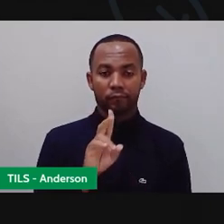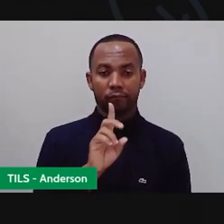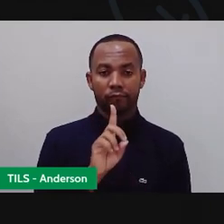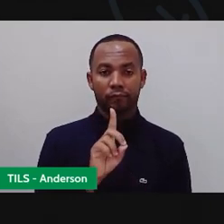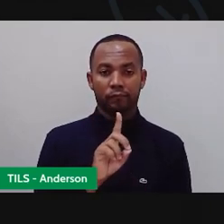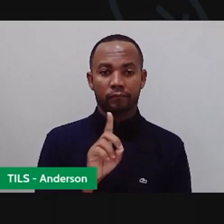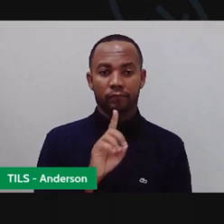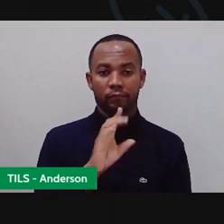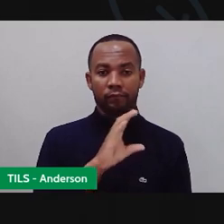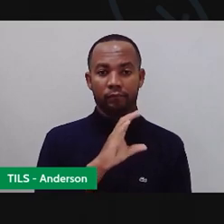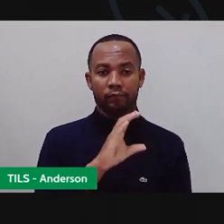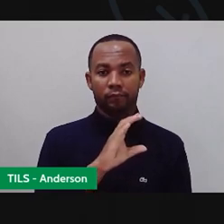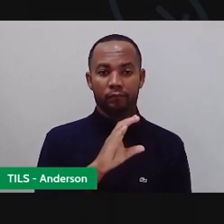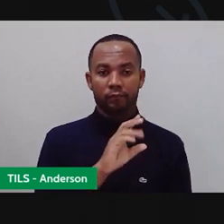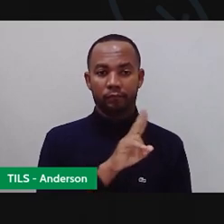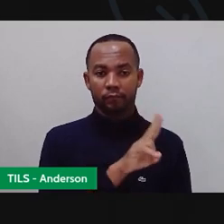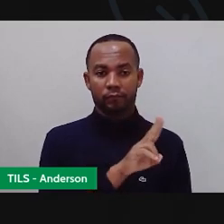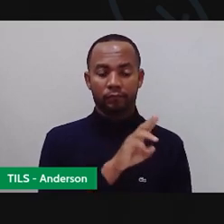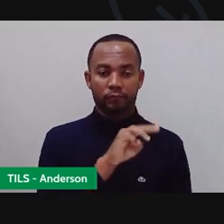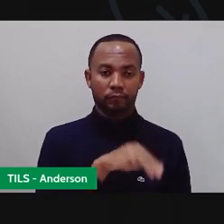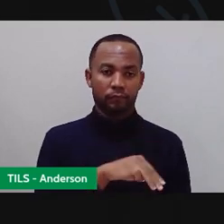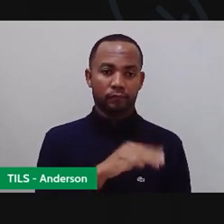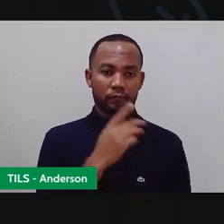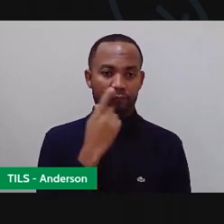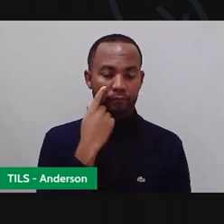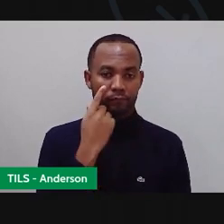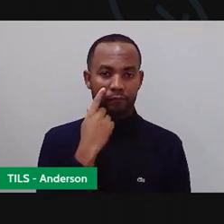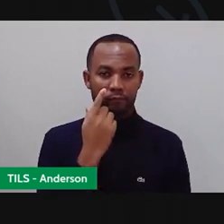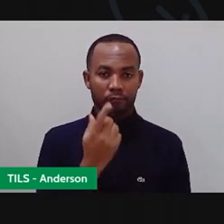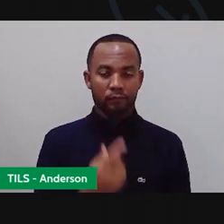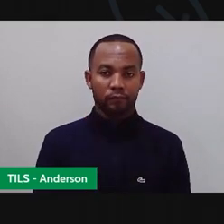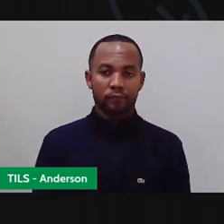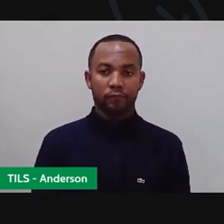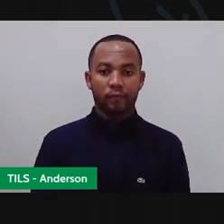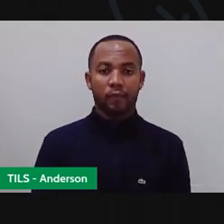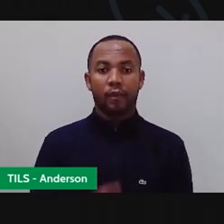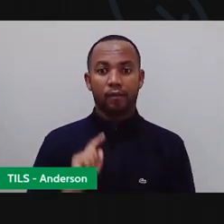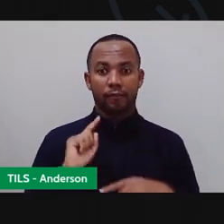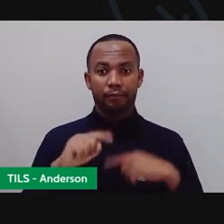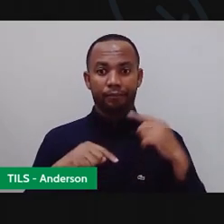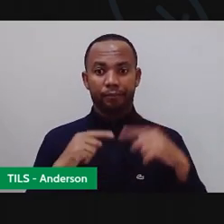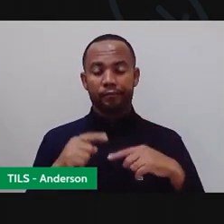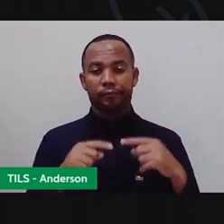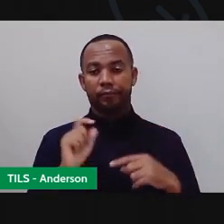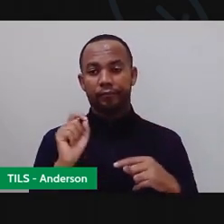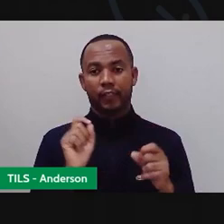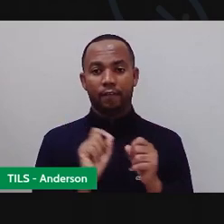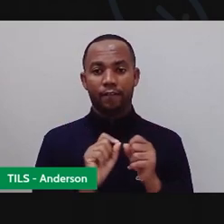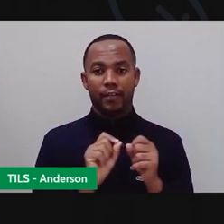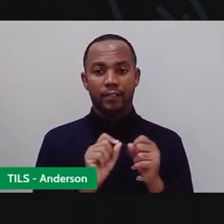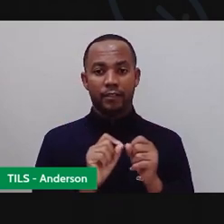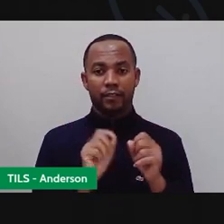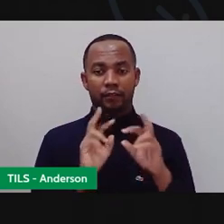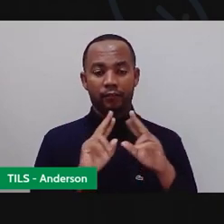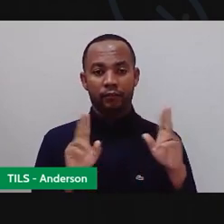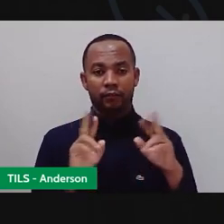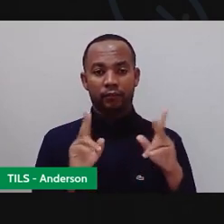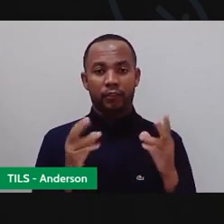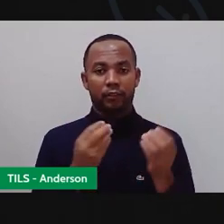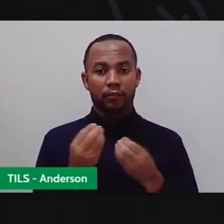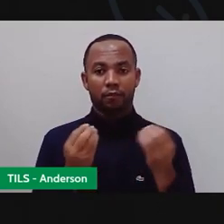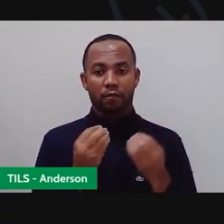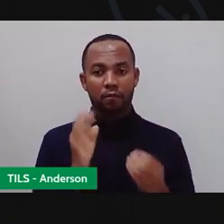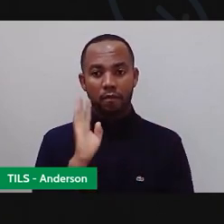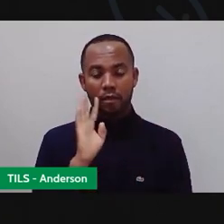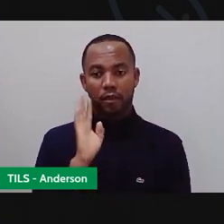dezena centena e Unidade de quem de milhar E aí a gente vai fazer uma coisa interessante olha só que aprova você tinha